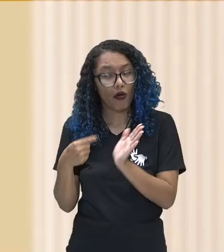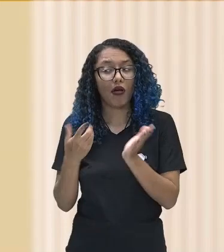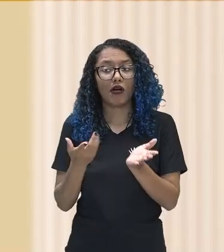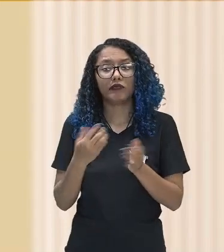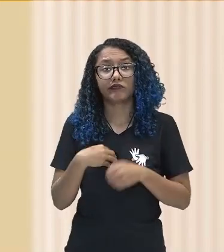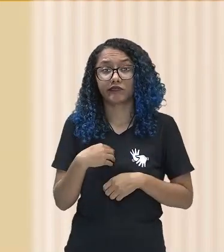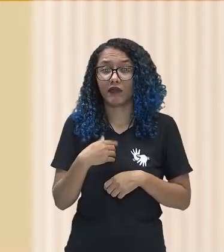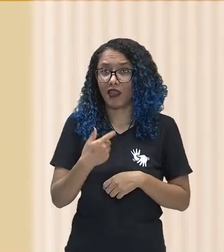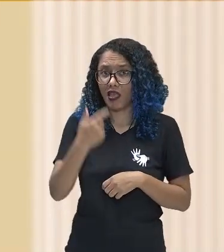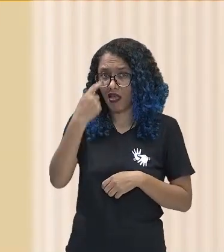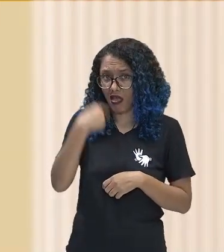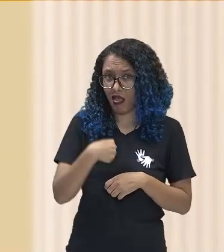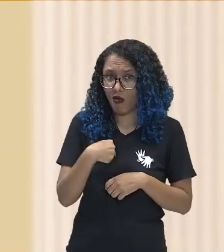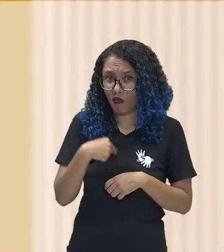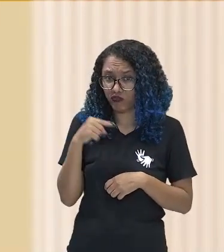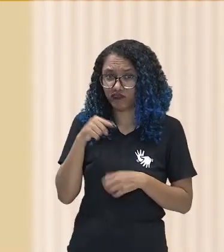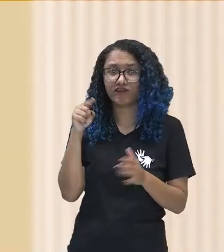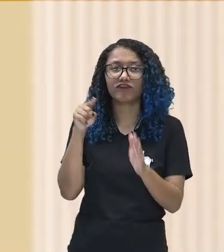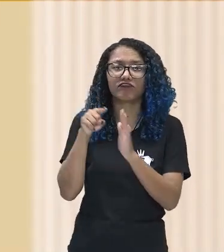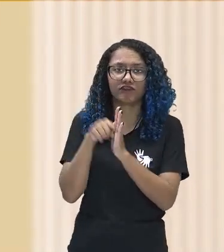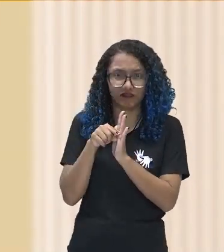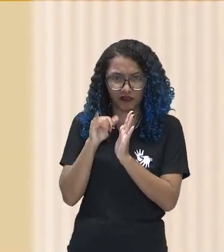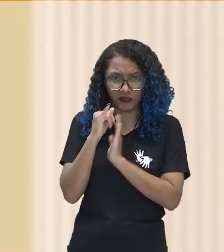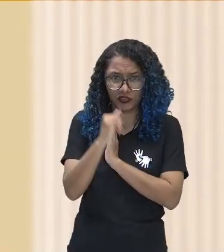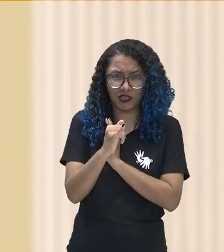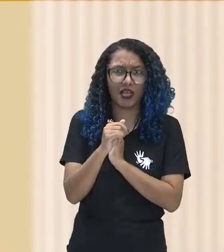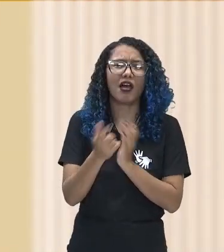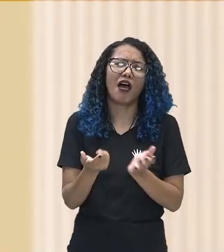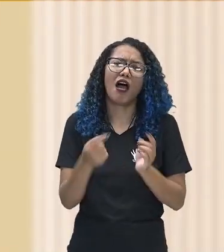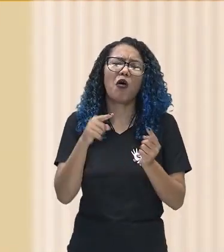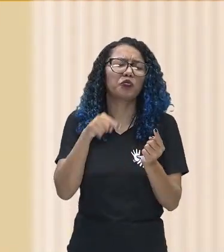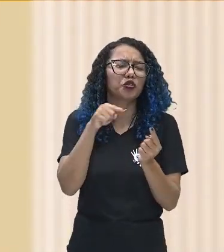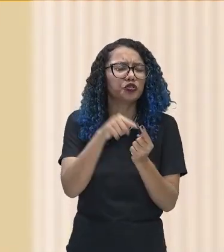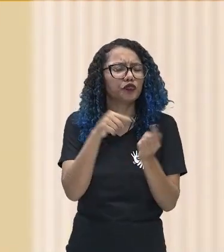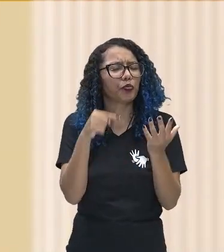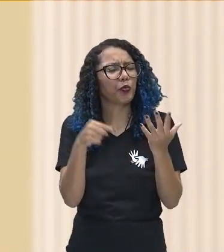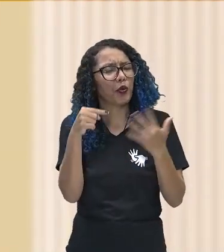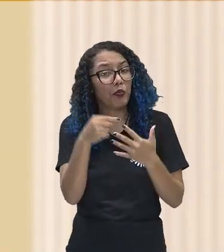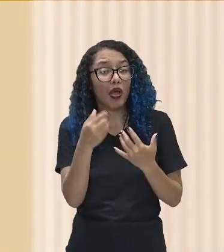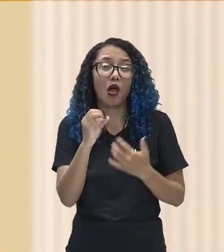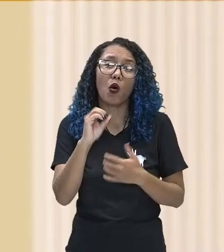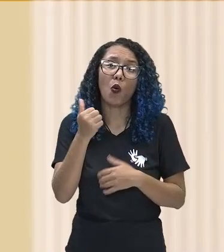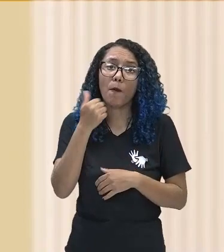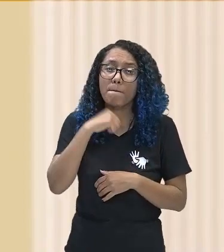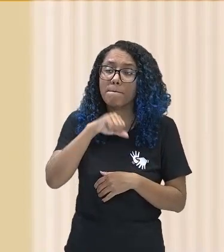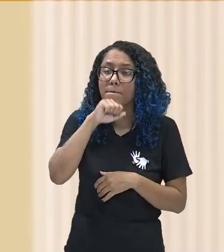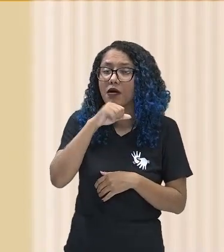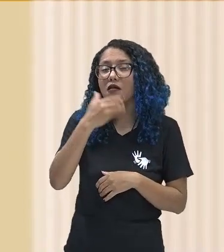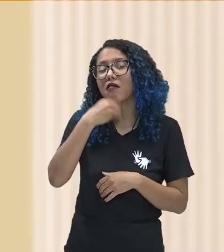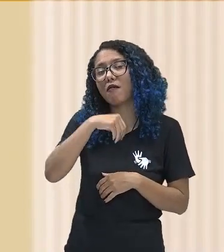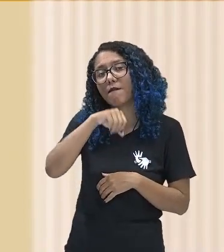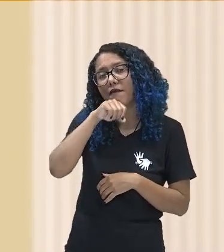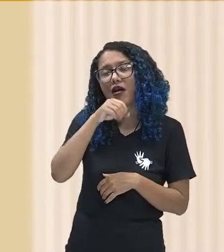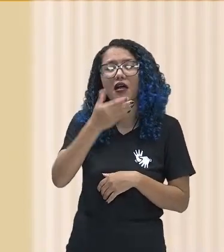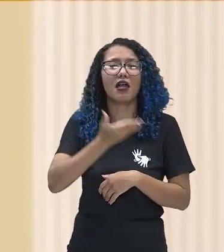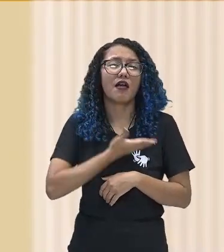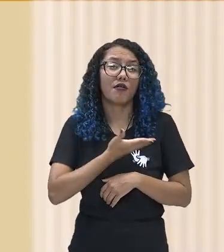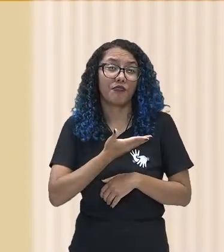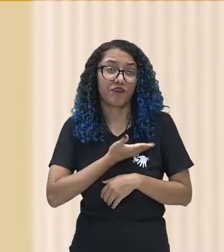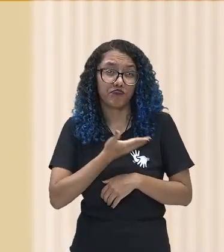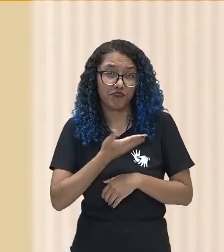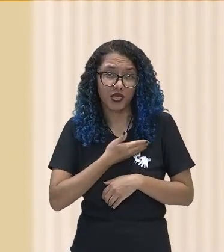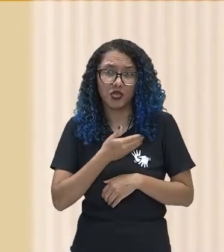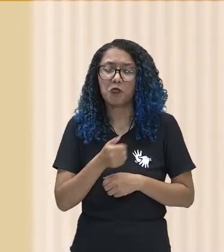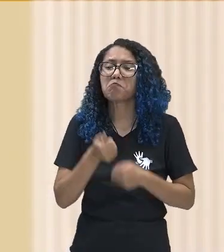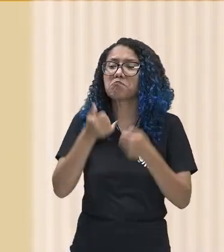dizer que o seu propósito é esse, ou seus pais, ou um amigo muito próximo, de